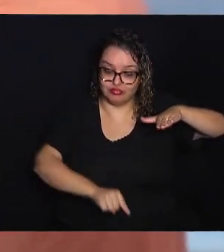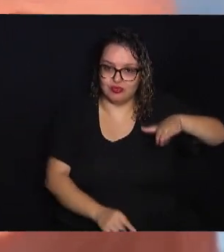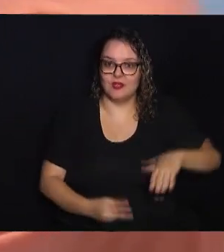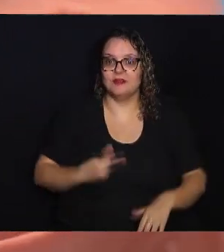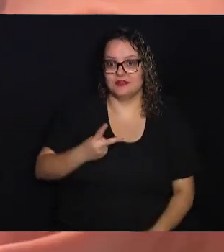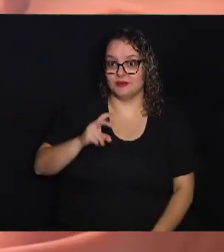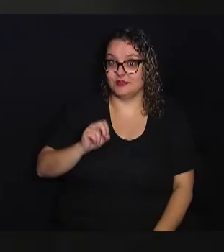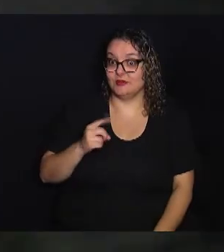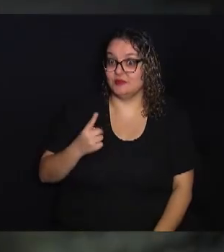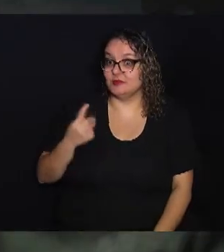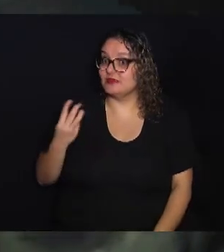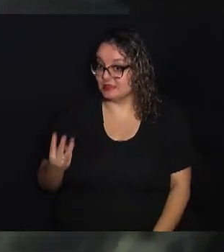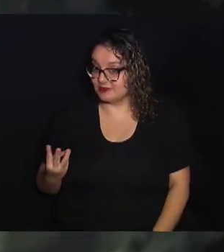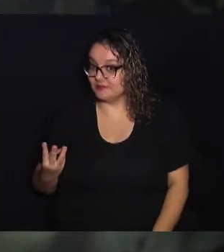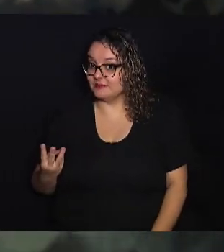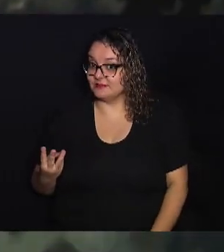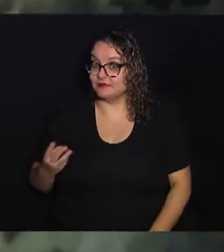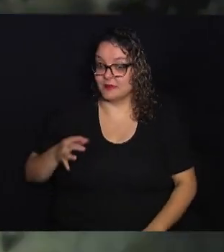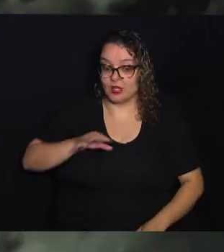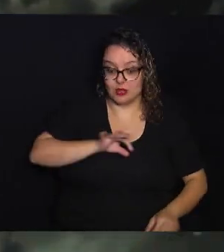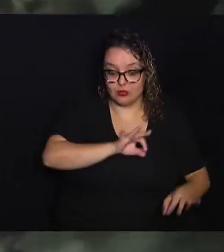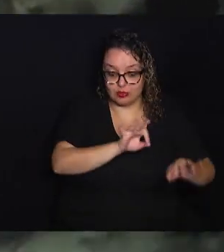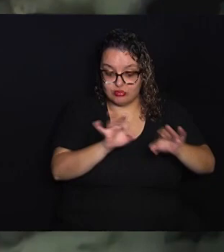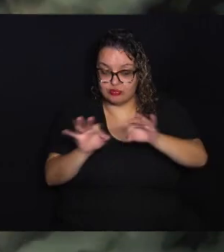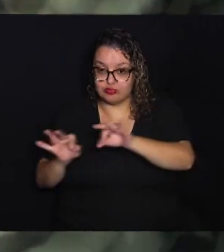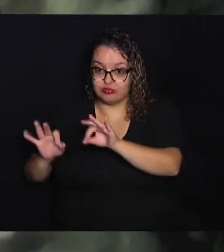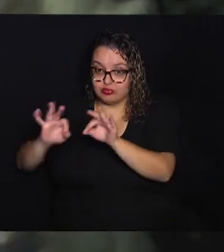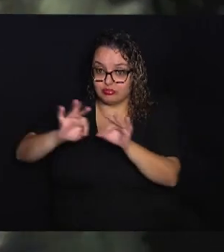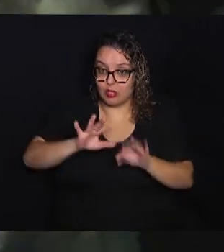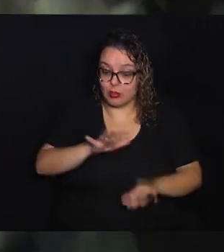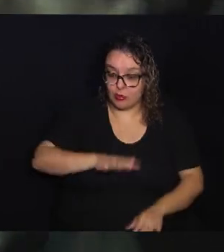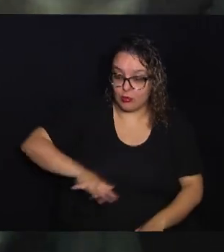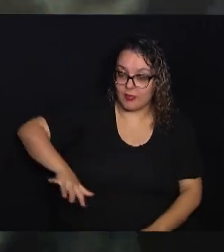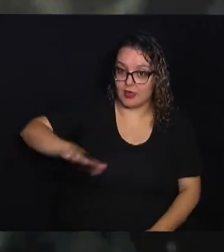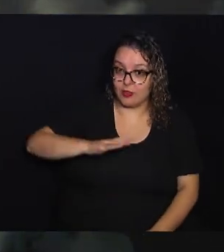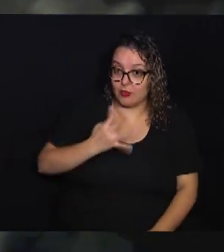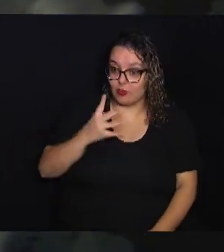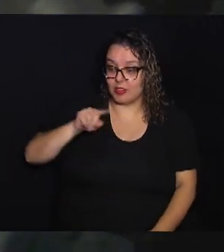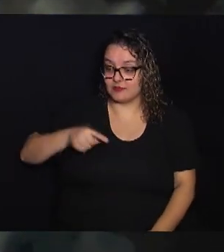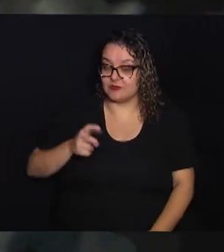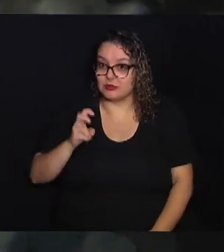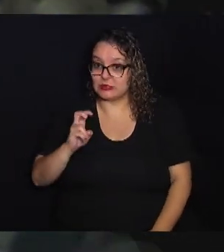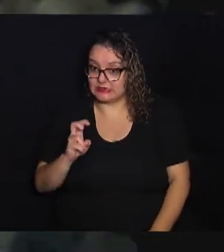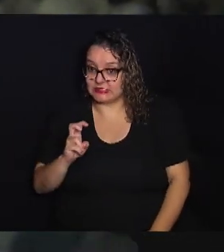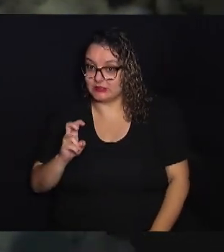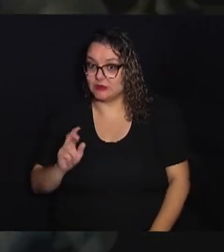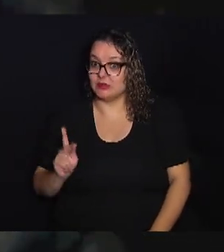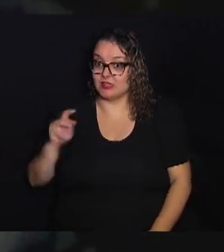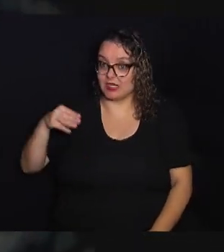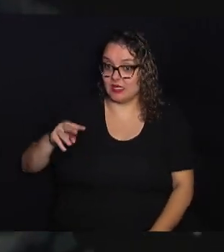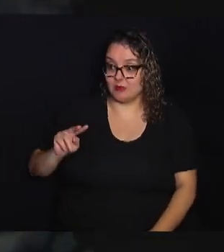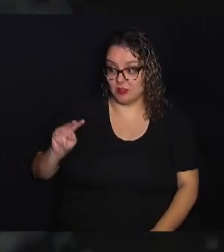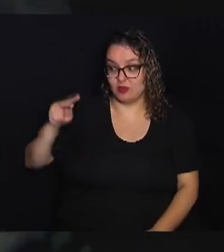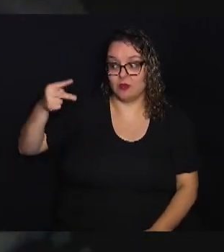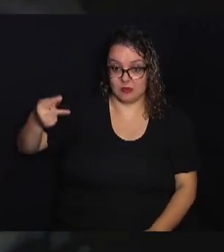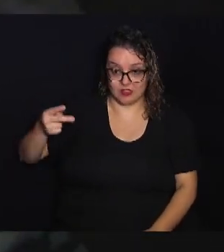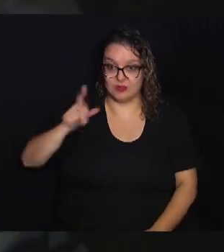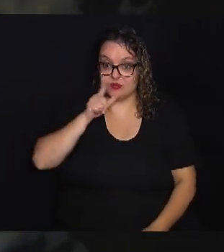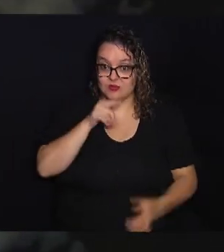águas profundas. Desde 2013, o monitoramento à zona Clarion-Clipperton, uma região de